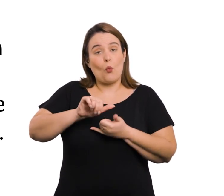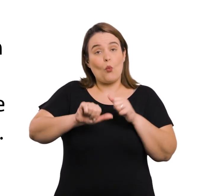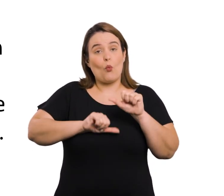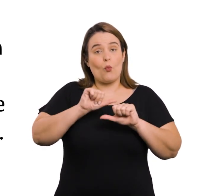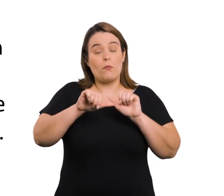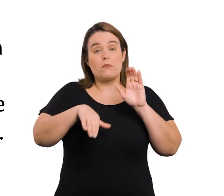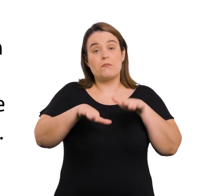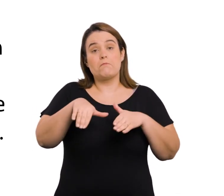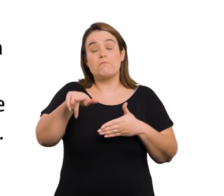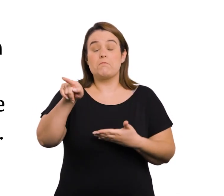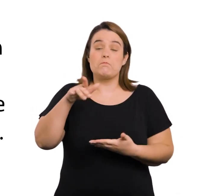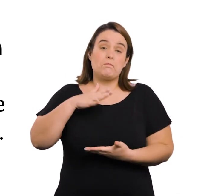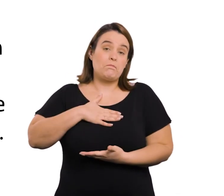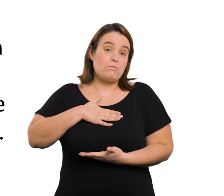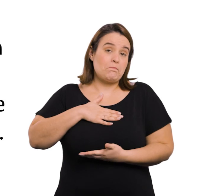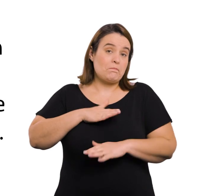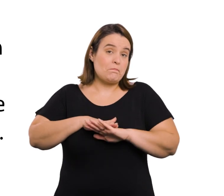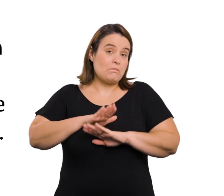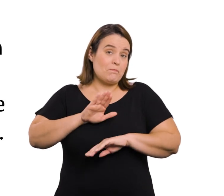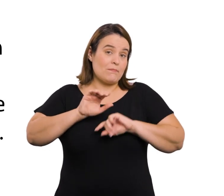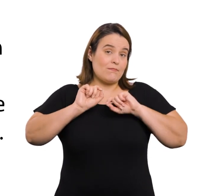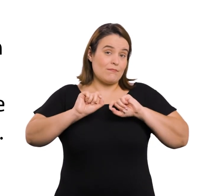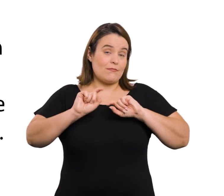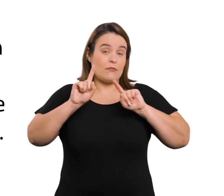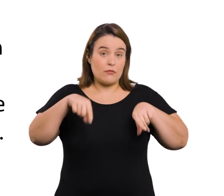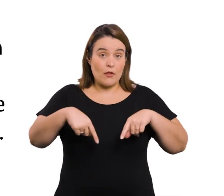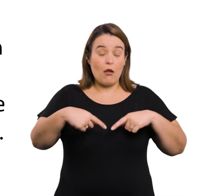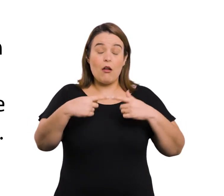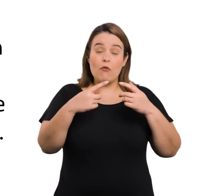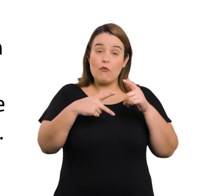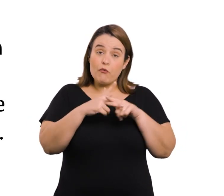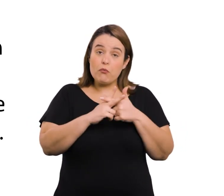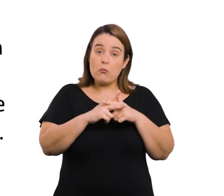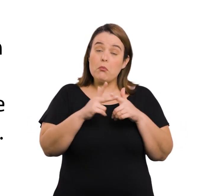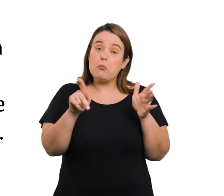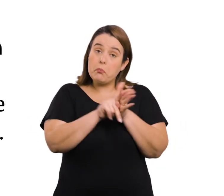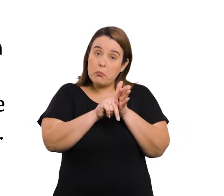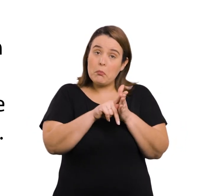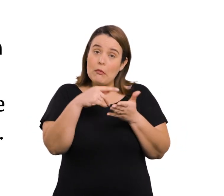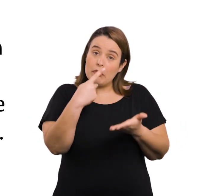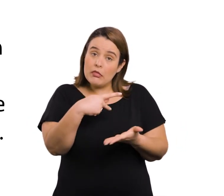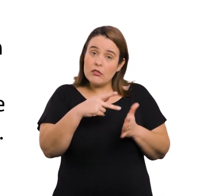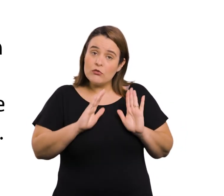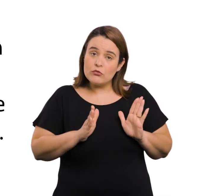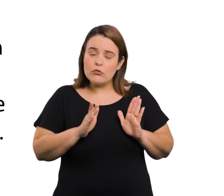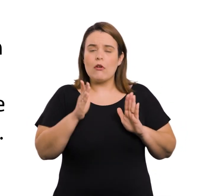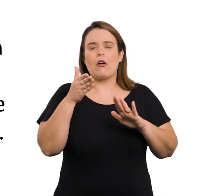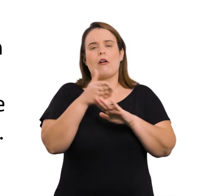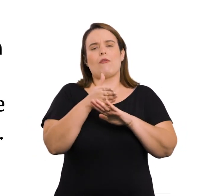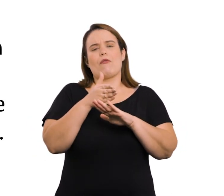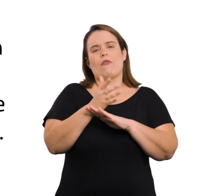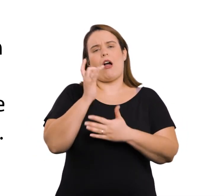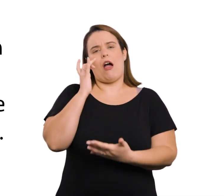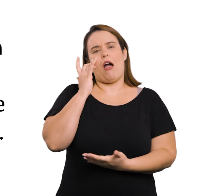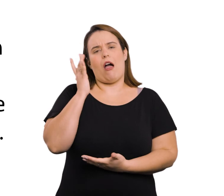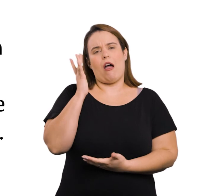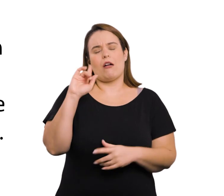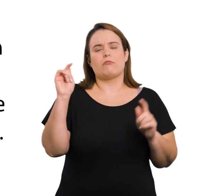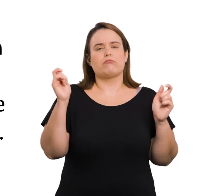as necessidades e preferências do usuário. São ferramentas nativas que facilitam muito o acesso ao